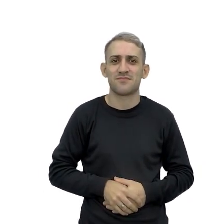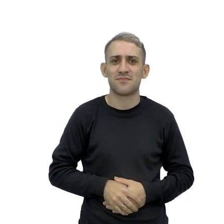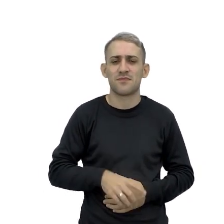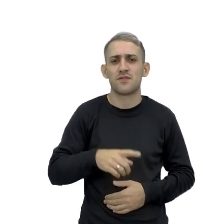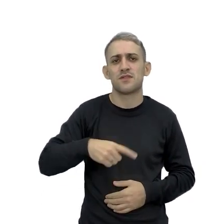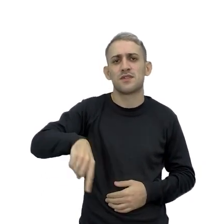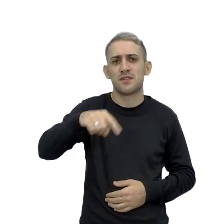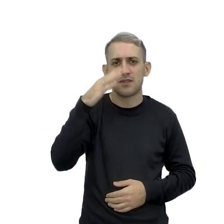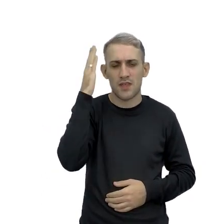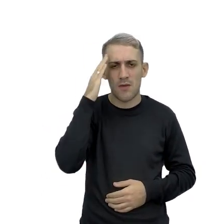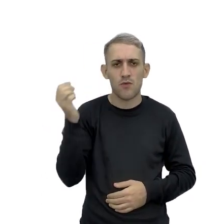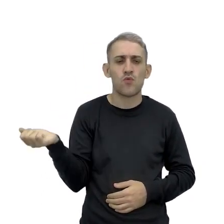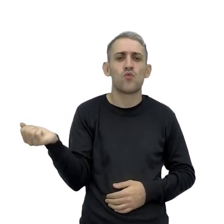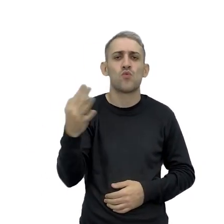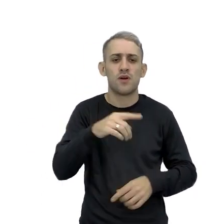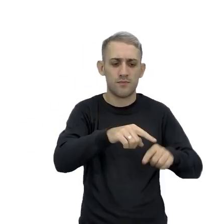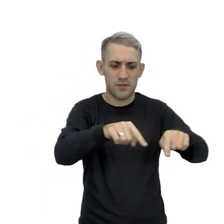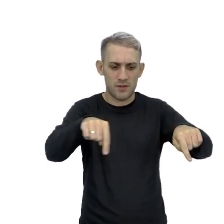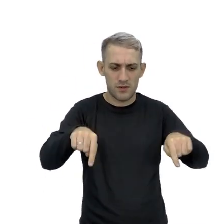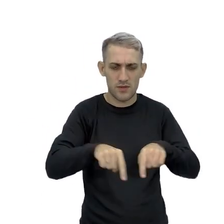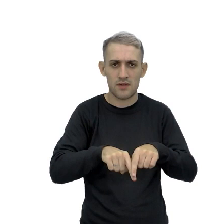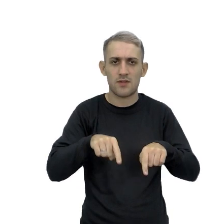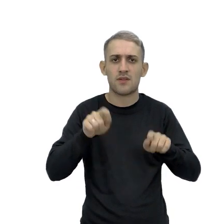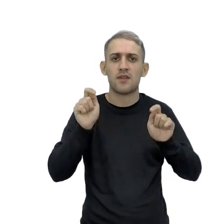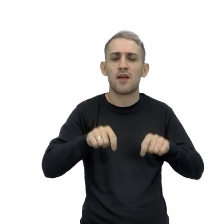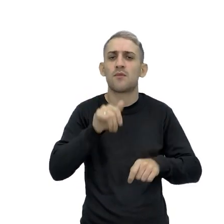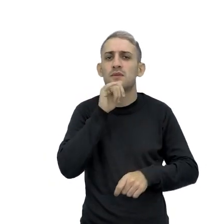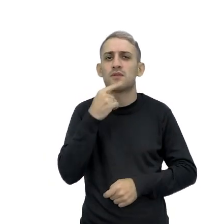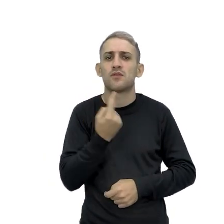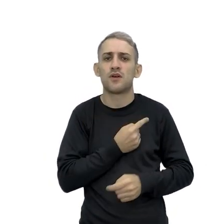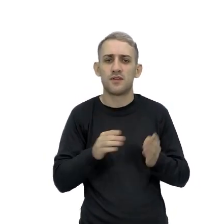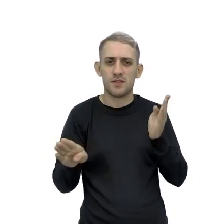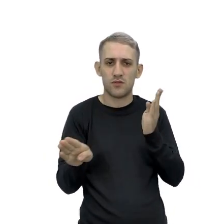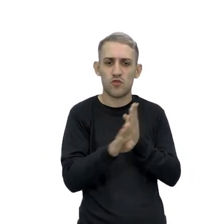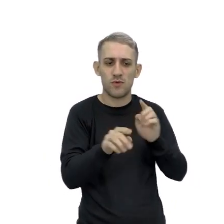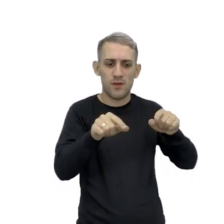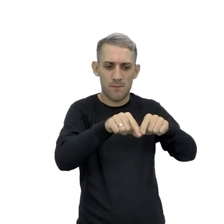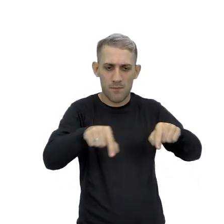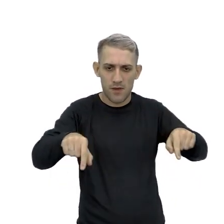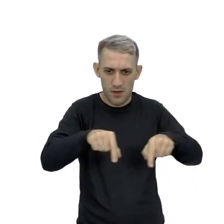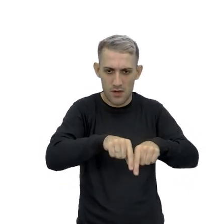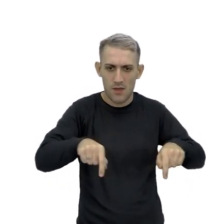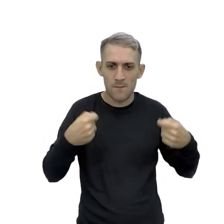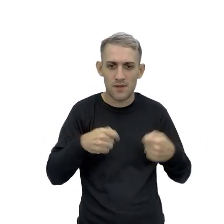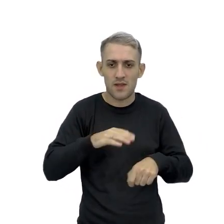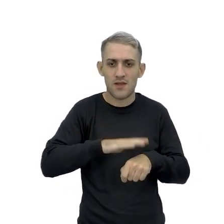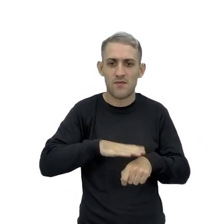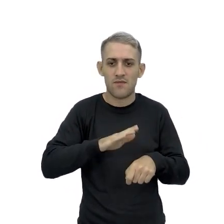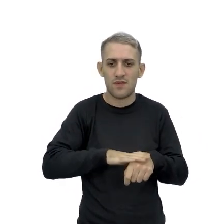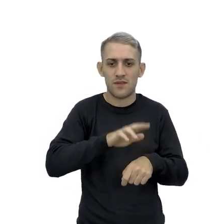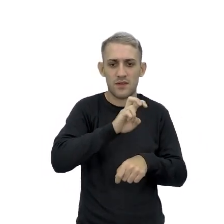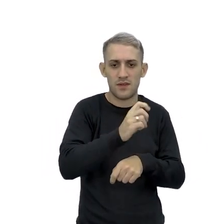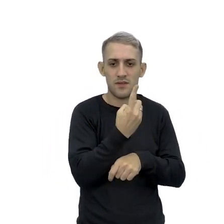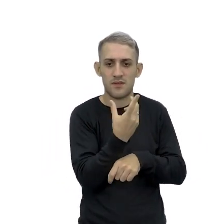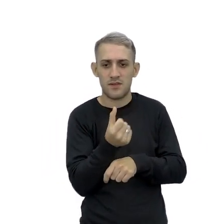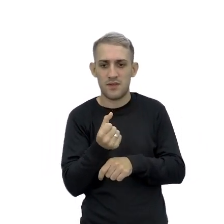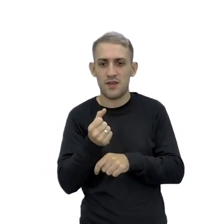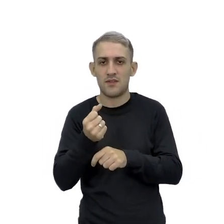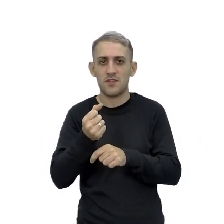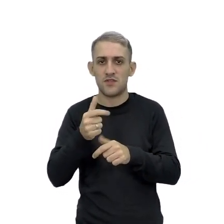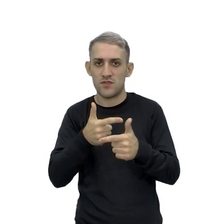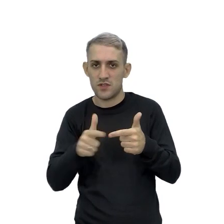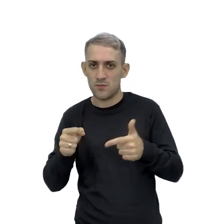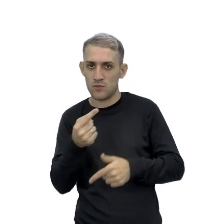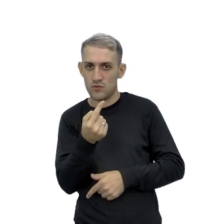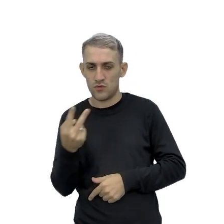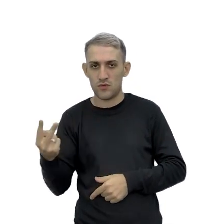a quantidade de colunas, para descobrir a quantidade de linhas, o estudante pode realizar a divisão de 516 por 12. Então,